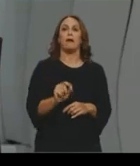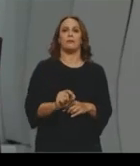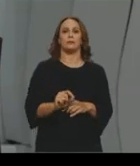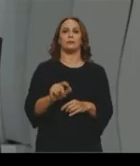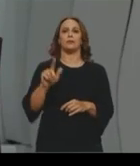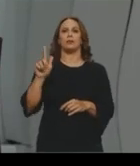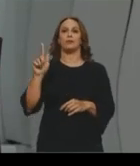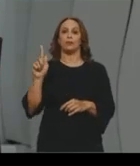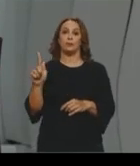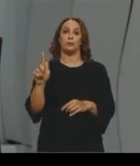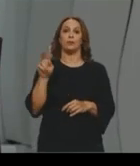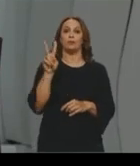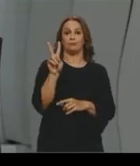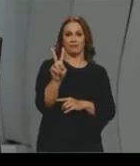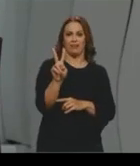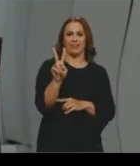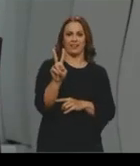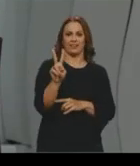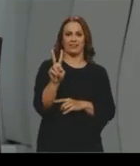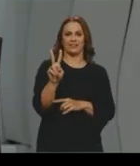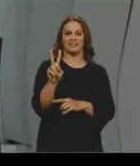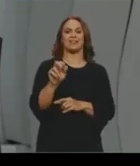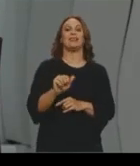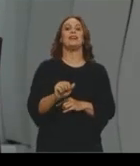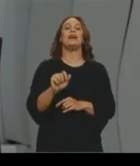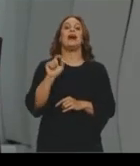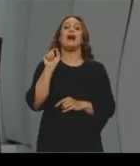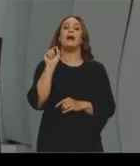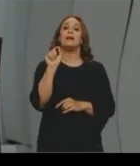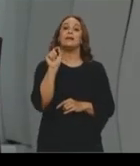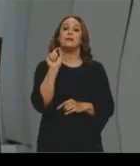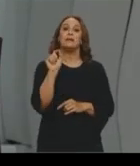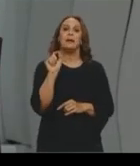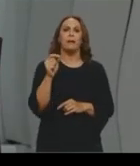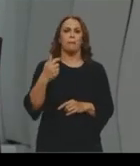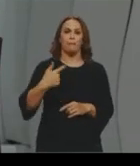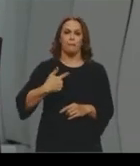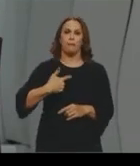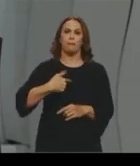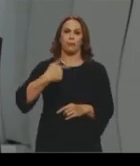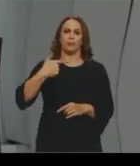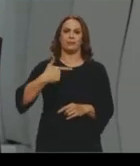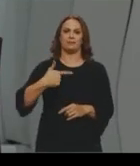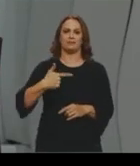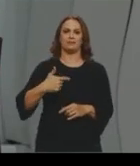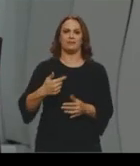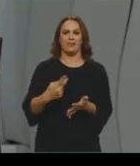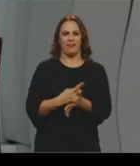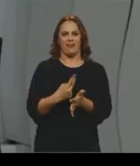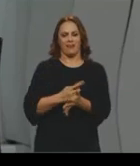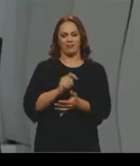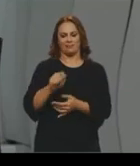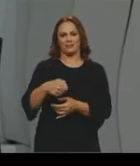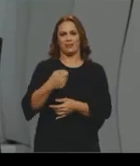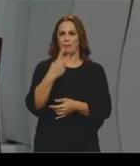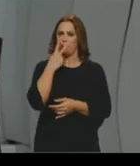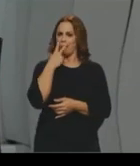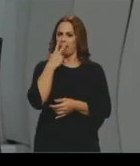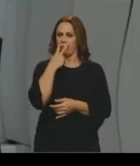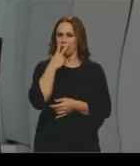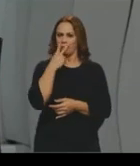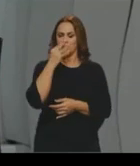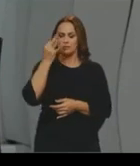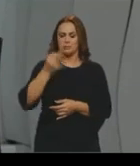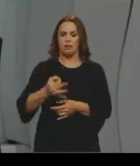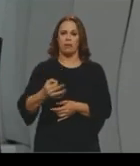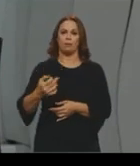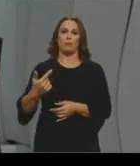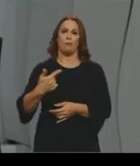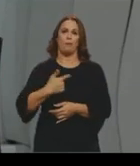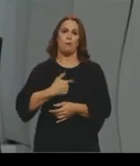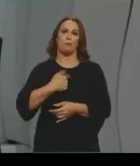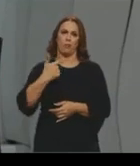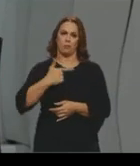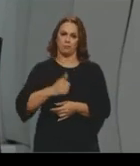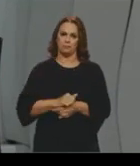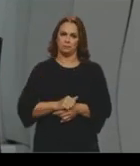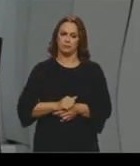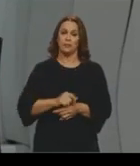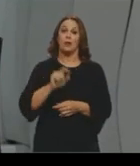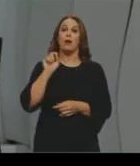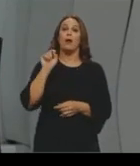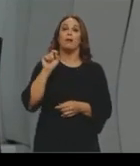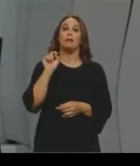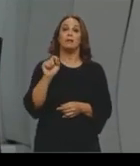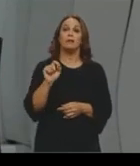seja, tinha uma referência muito grande à importância da sindicalização. Com Sobretudo, esses sindicatos, ao